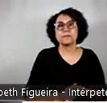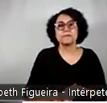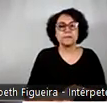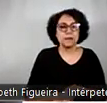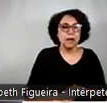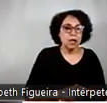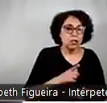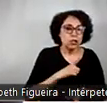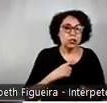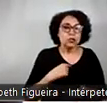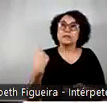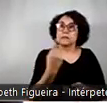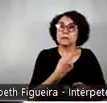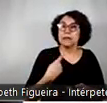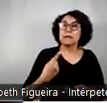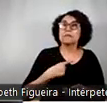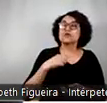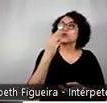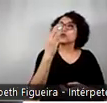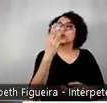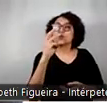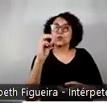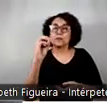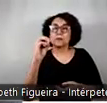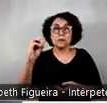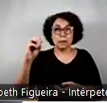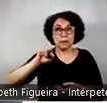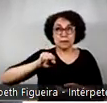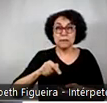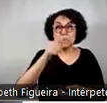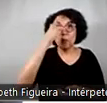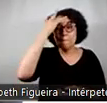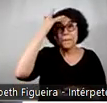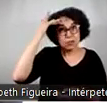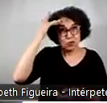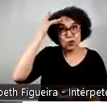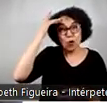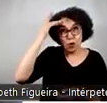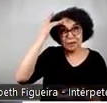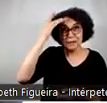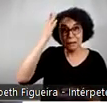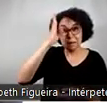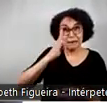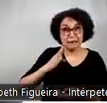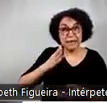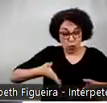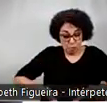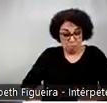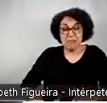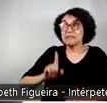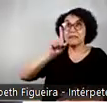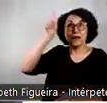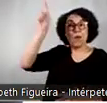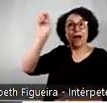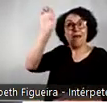200 mil pessoas brasileiras, né, que nasceram na Europa, que não eram consideradas nem brasileiras nem europeias, né? Então, filhas de